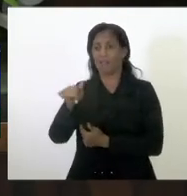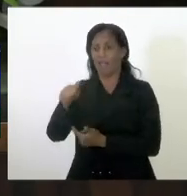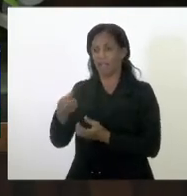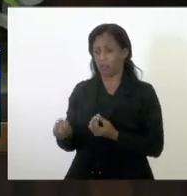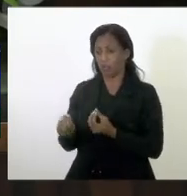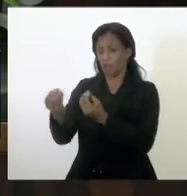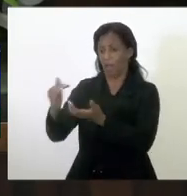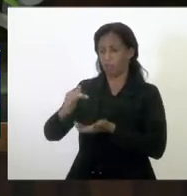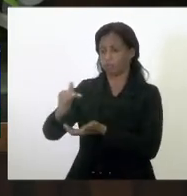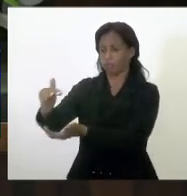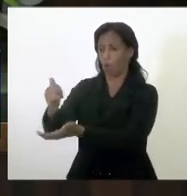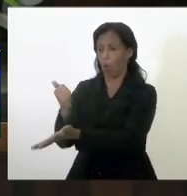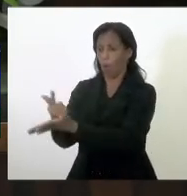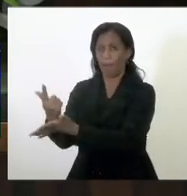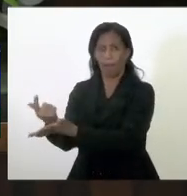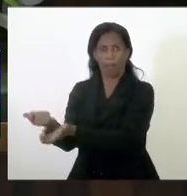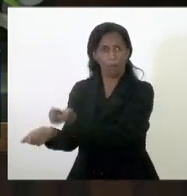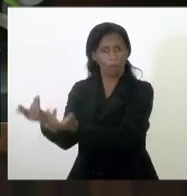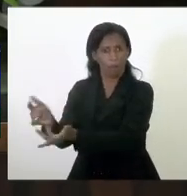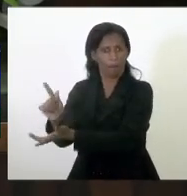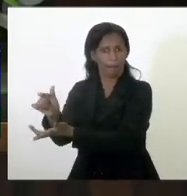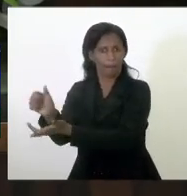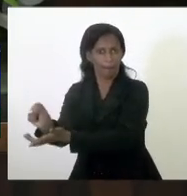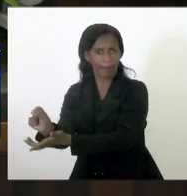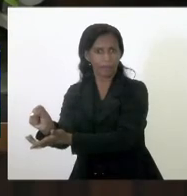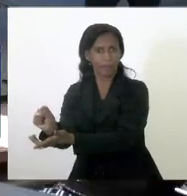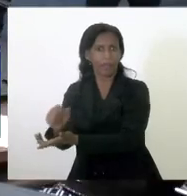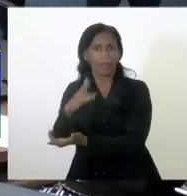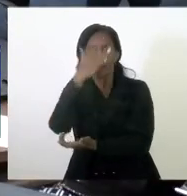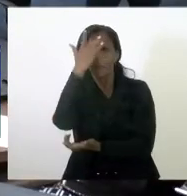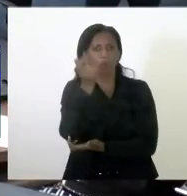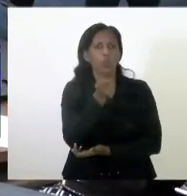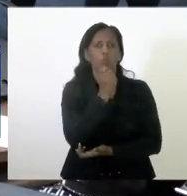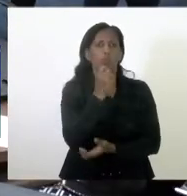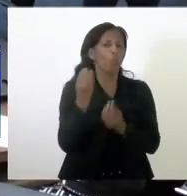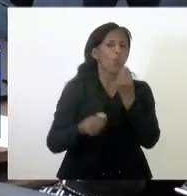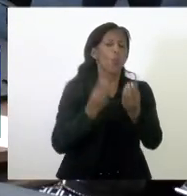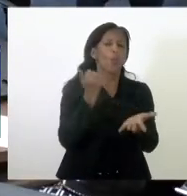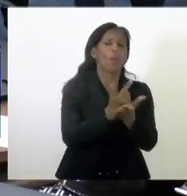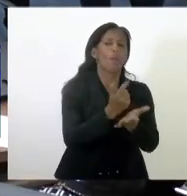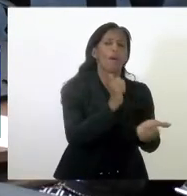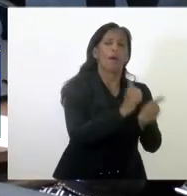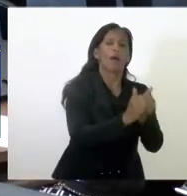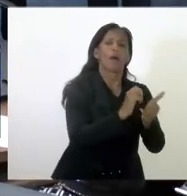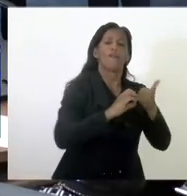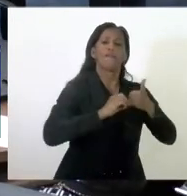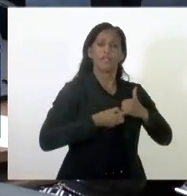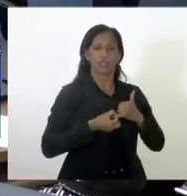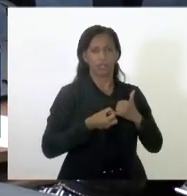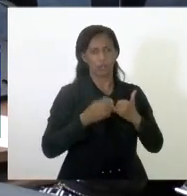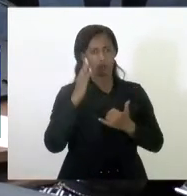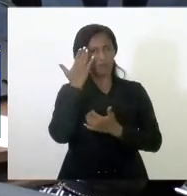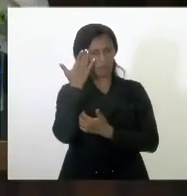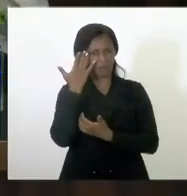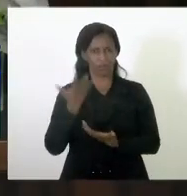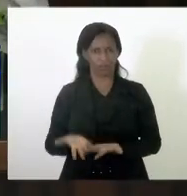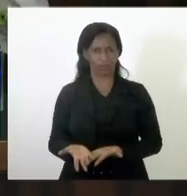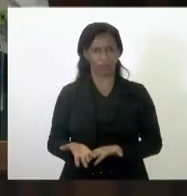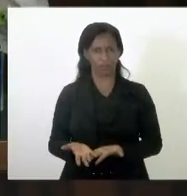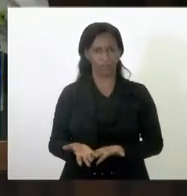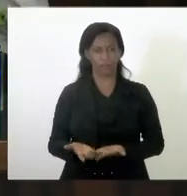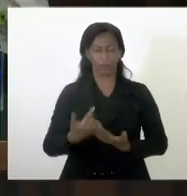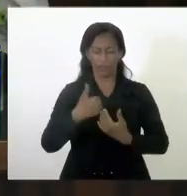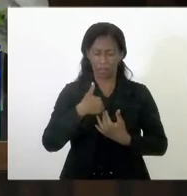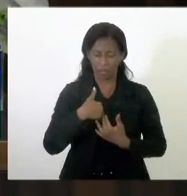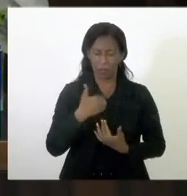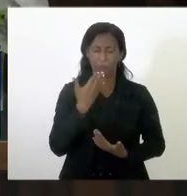significa que essa redução vai chegar lá à mesa do trabalhador. Mas é por aí. Então, eu